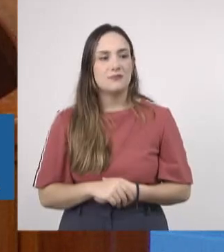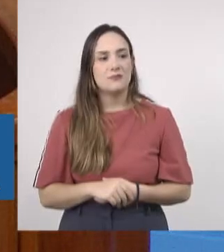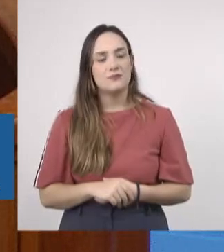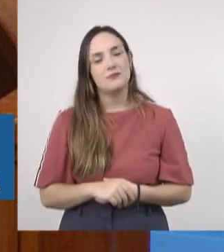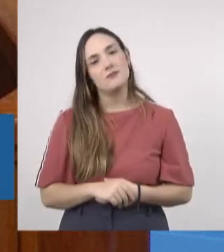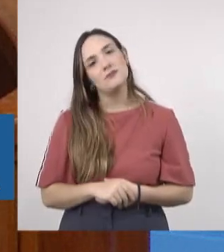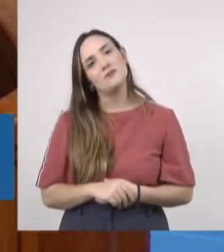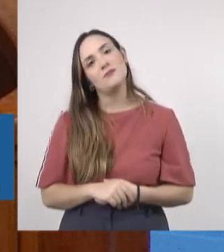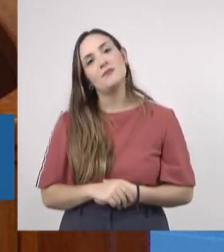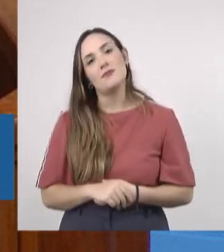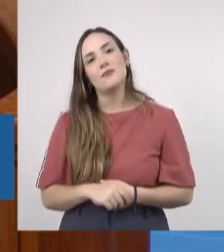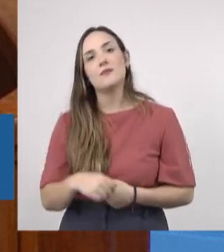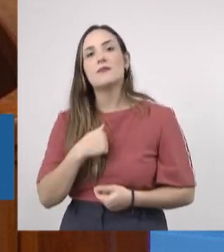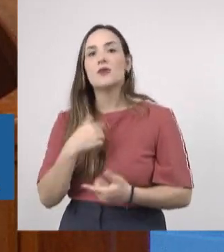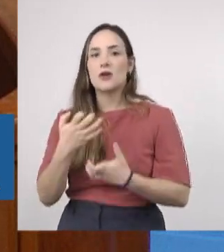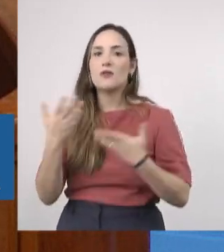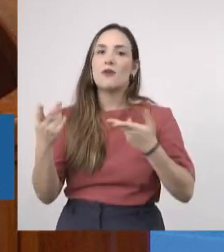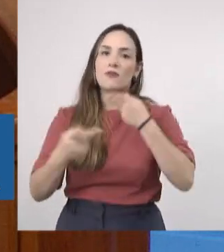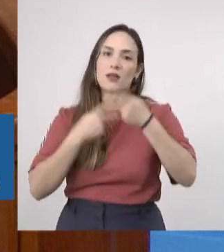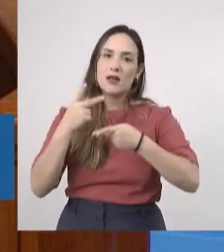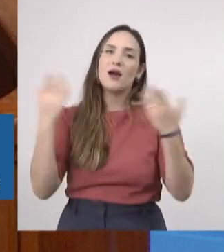E deixar aqui, né,